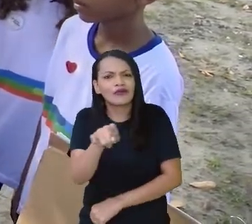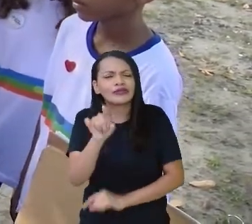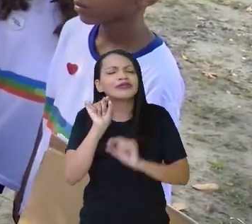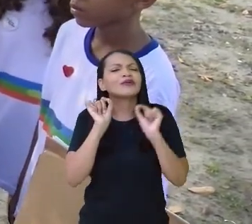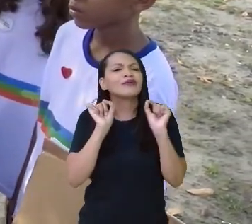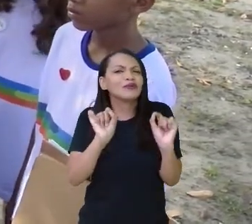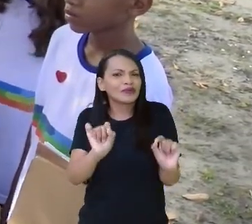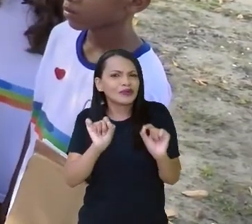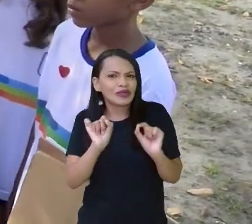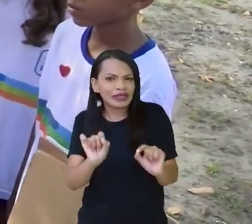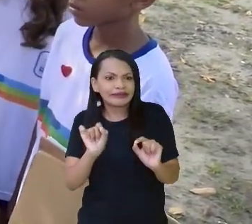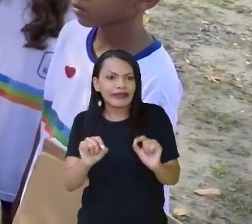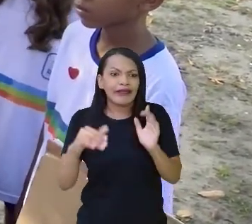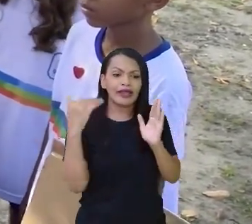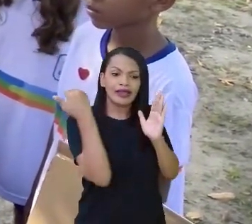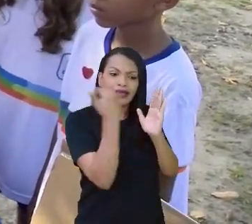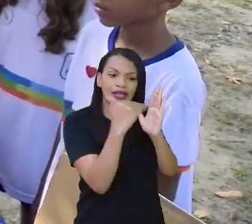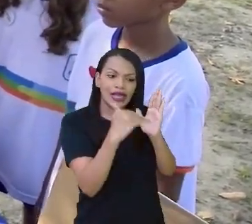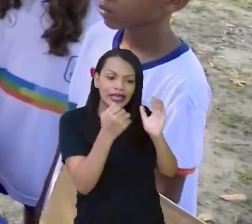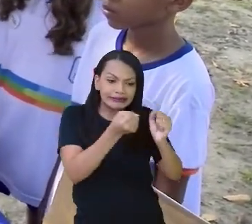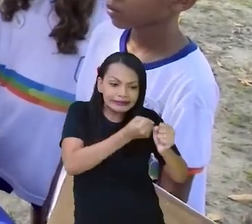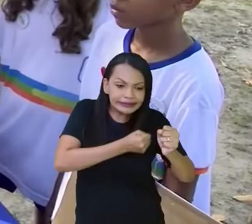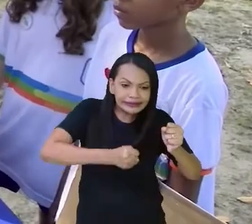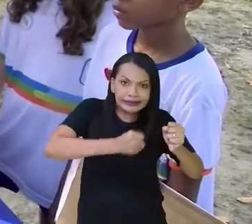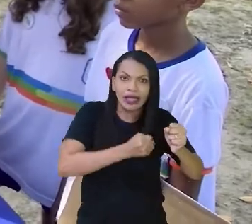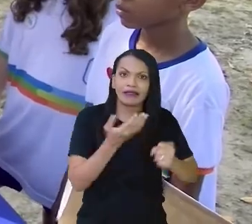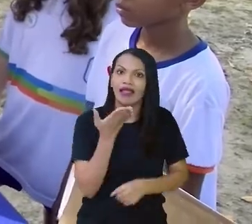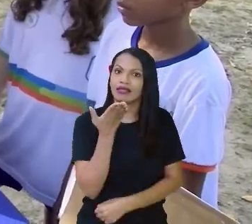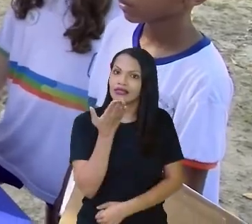sobre receita culinária.